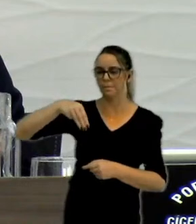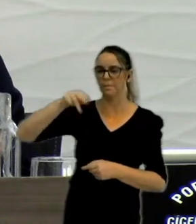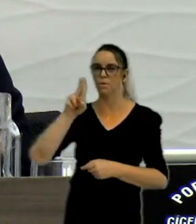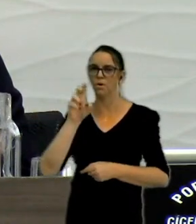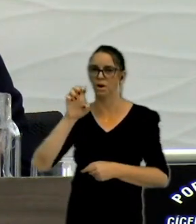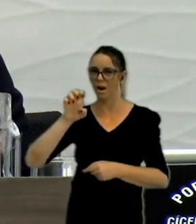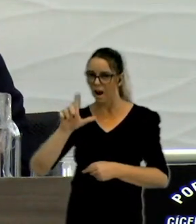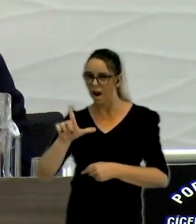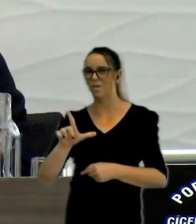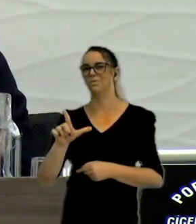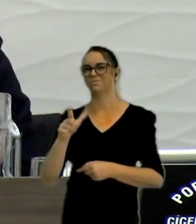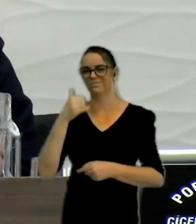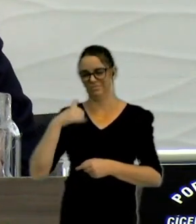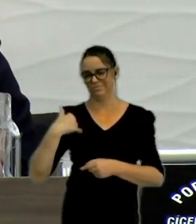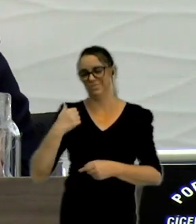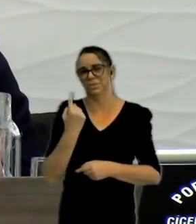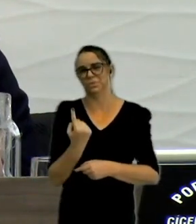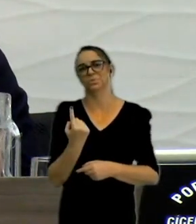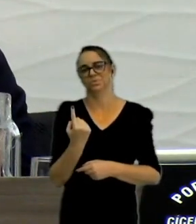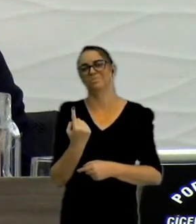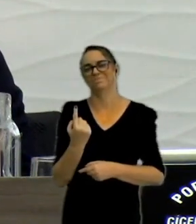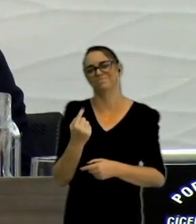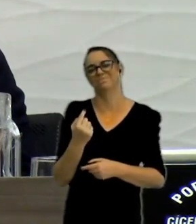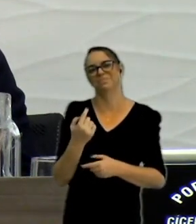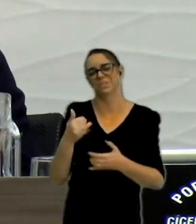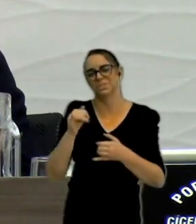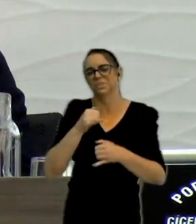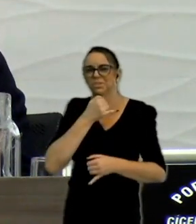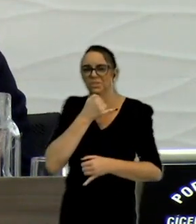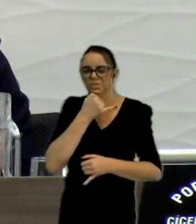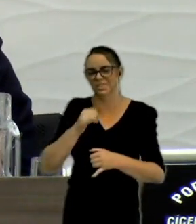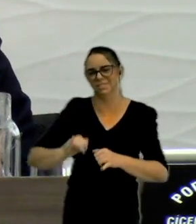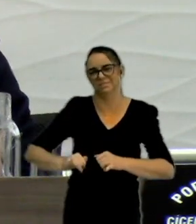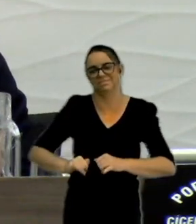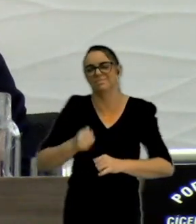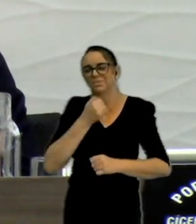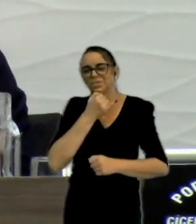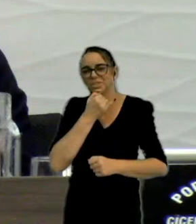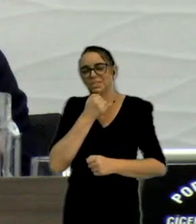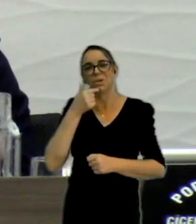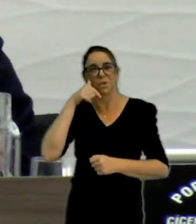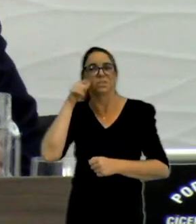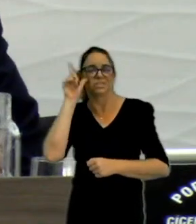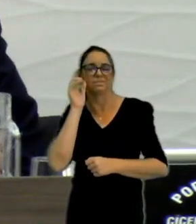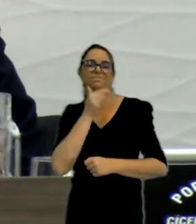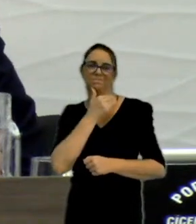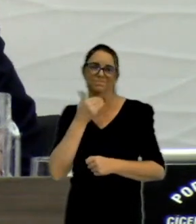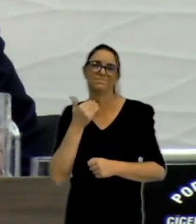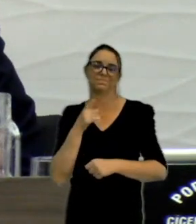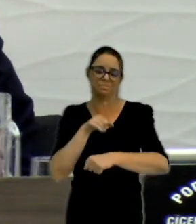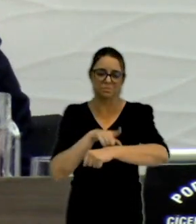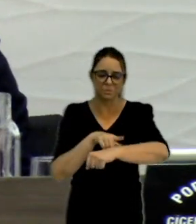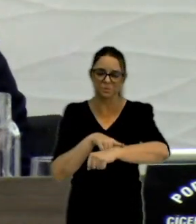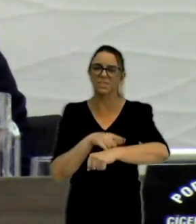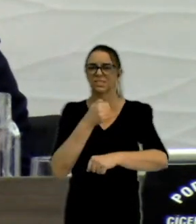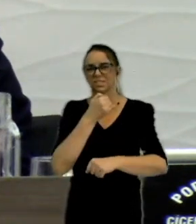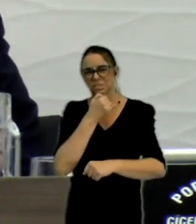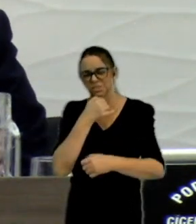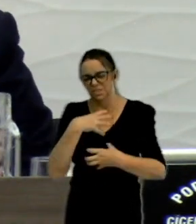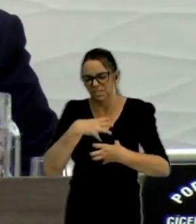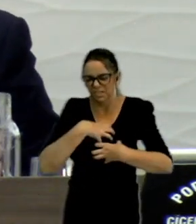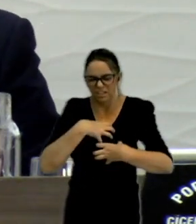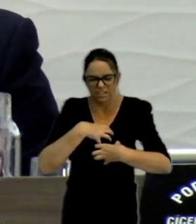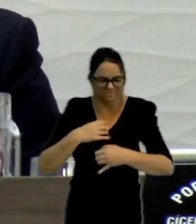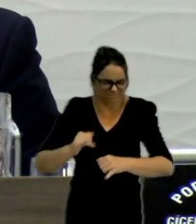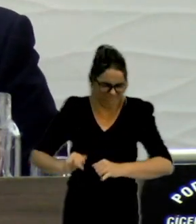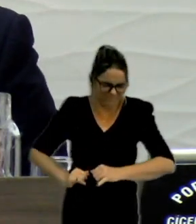Abraçar Rodrigo, Cíntia, Tânia, primo e toda a família Costa e Galvão, que passa por esse momento de dor. Abraçar a